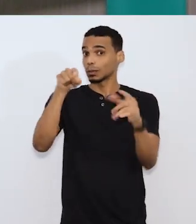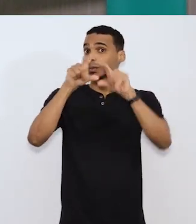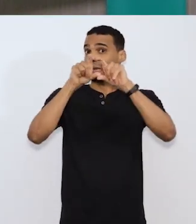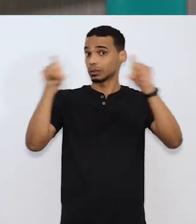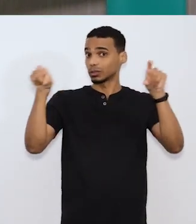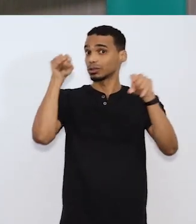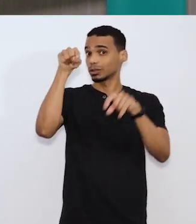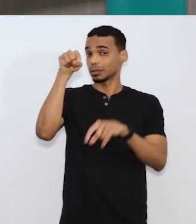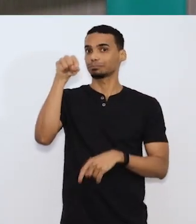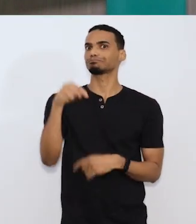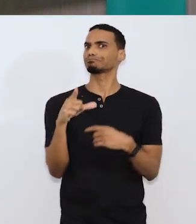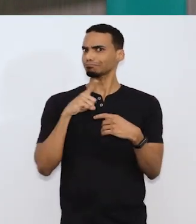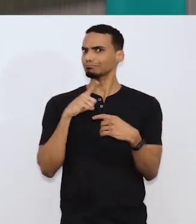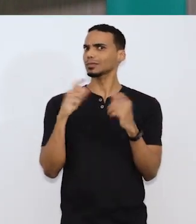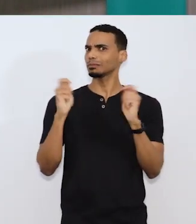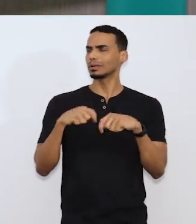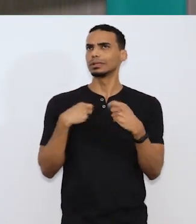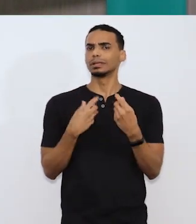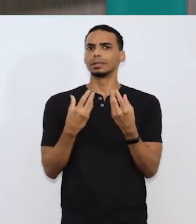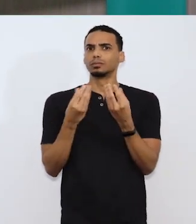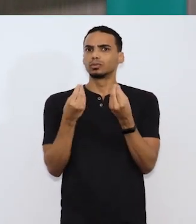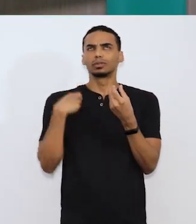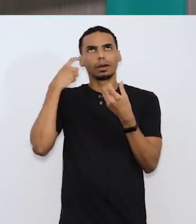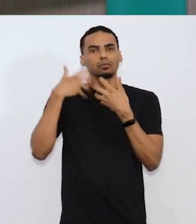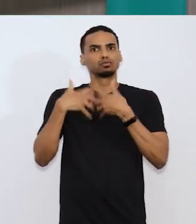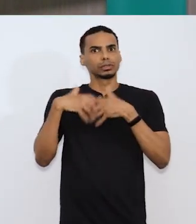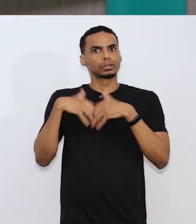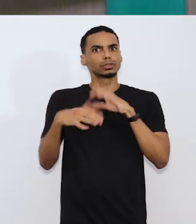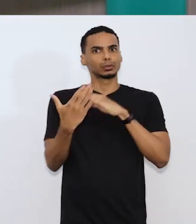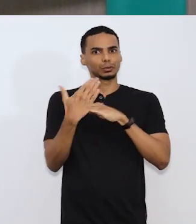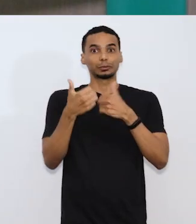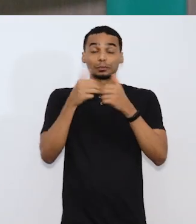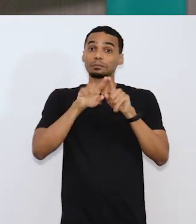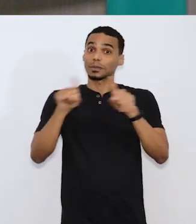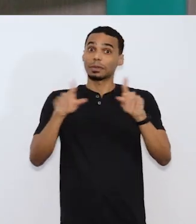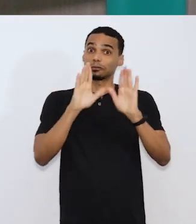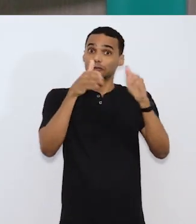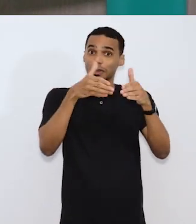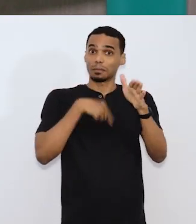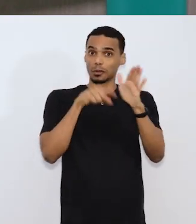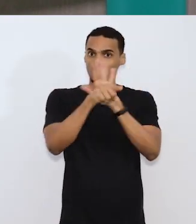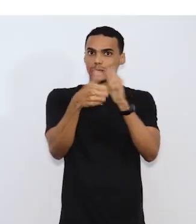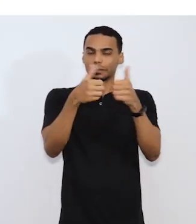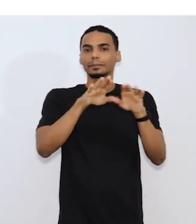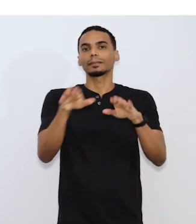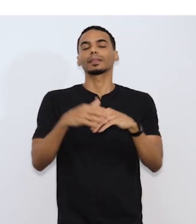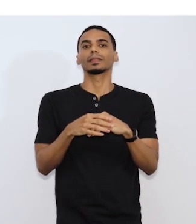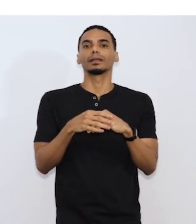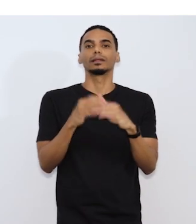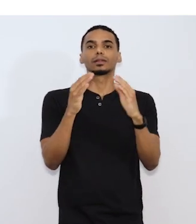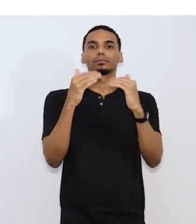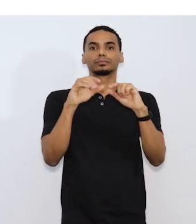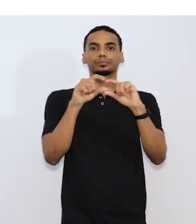tirinha, nós passaríamos aqui muito tempo fazendo várias reflexões, mas vamos para a nossa questão. O trecho abaixo tem